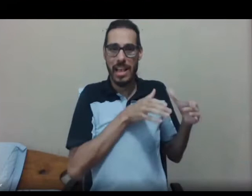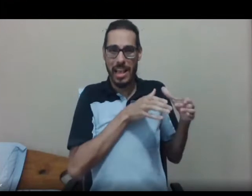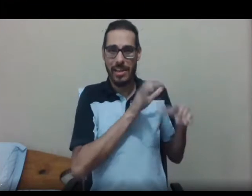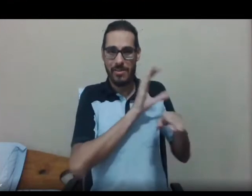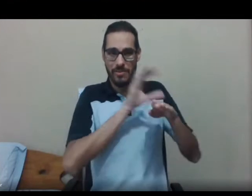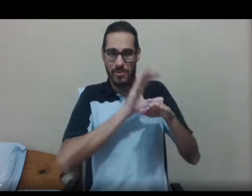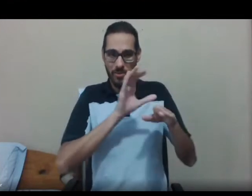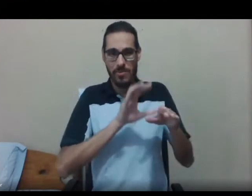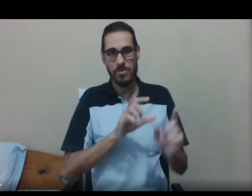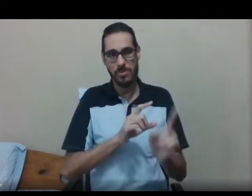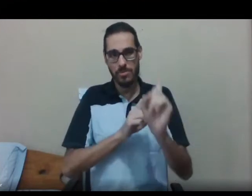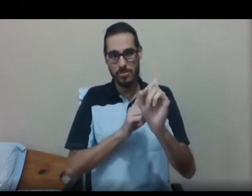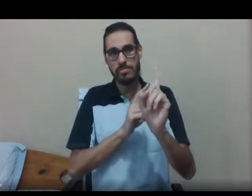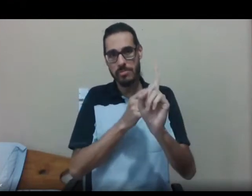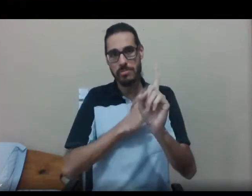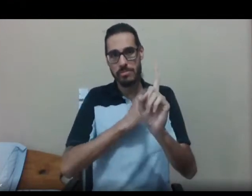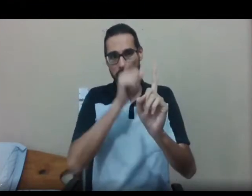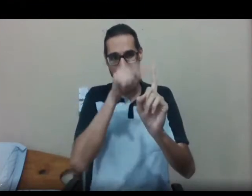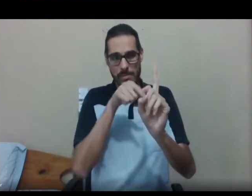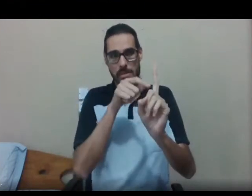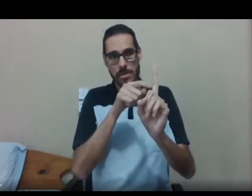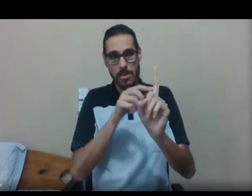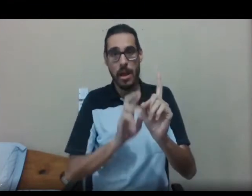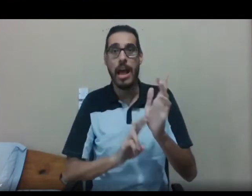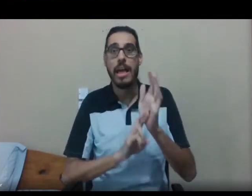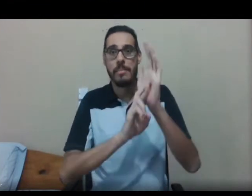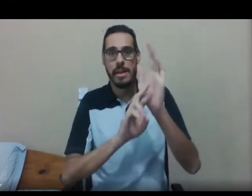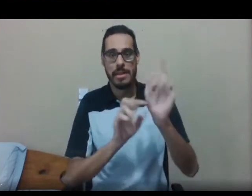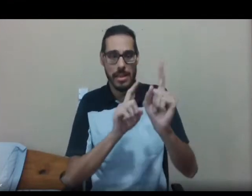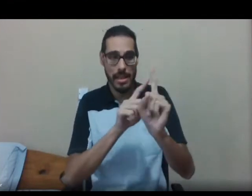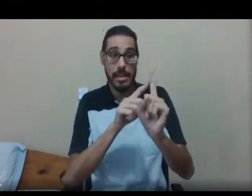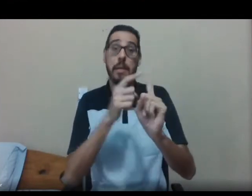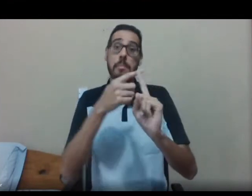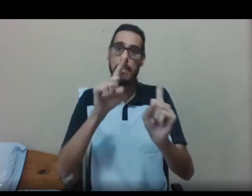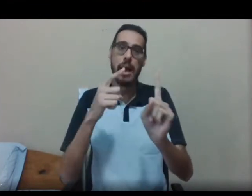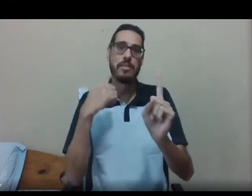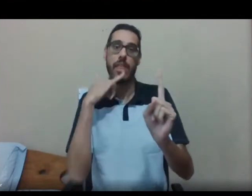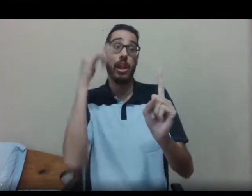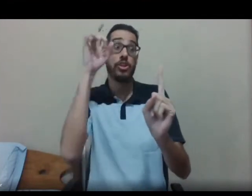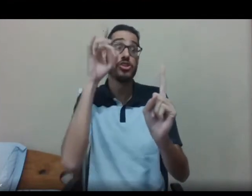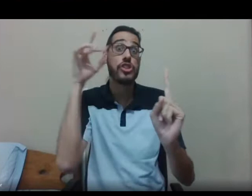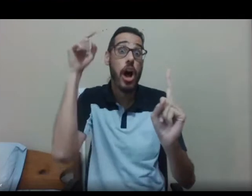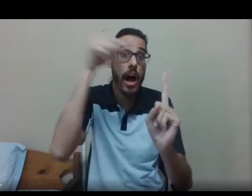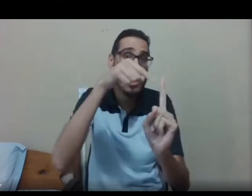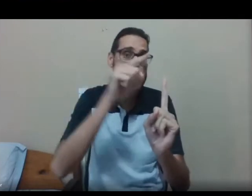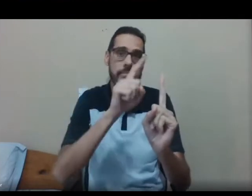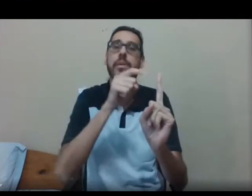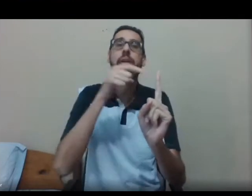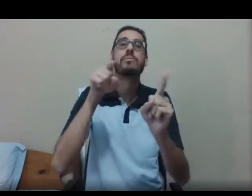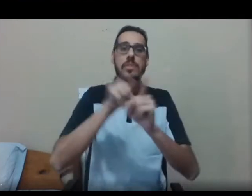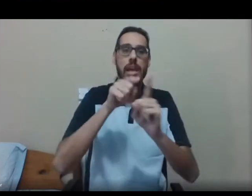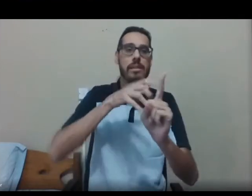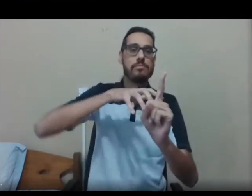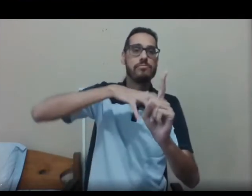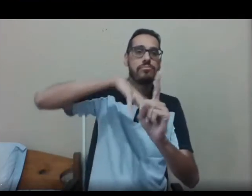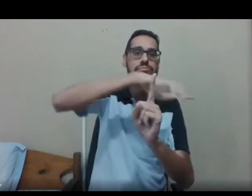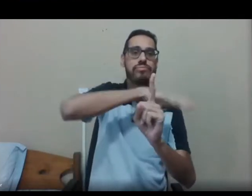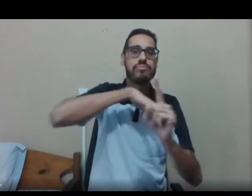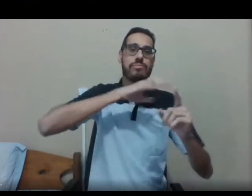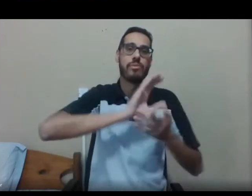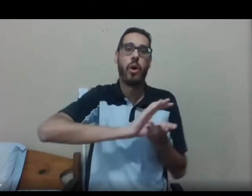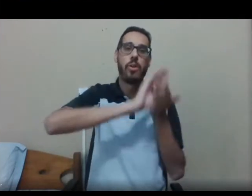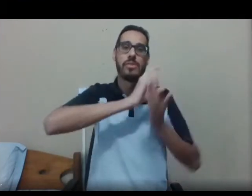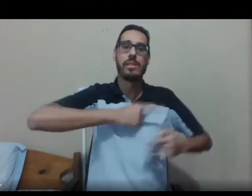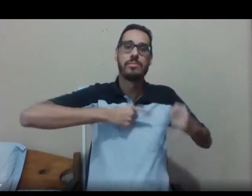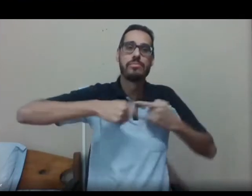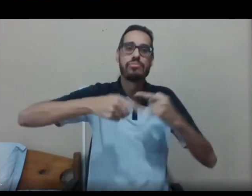de decisão coletiva, tá bom? Então, eles propõem, essa coordenação do curso propõe as atividades curriculares, essas atividades, elas